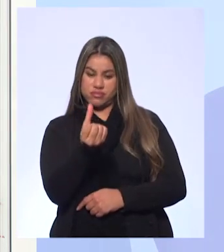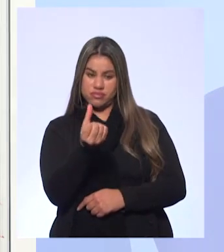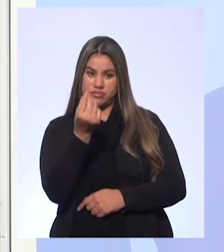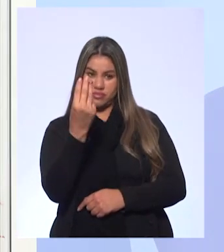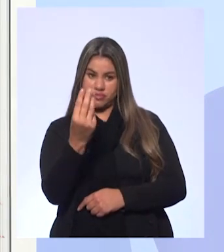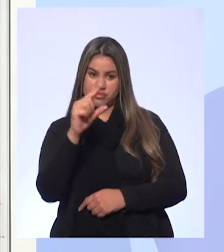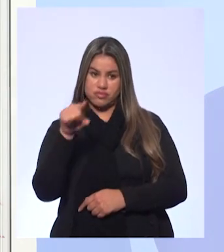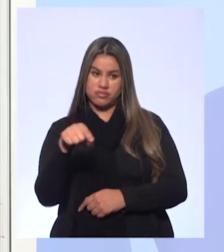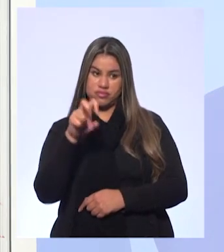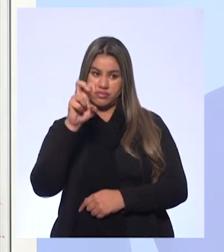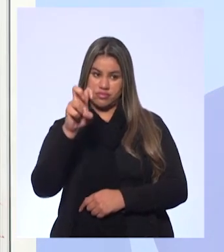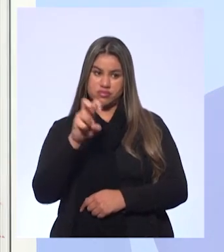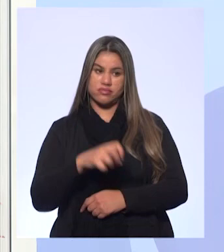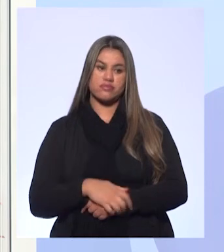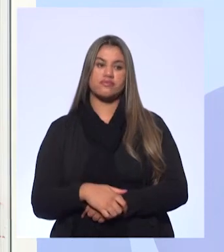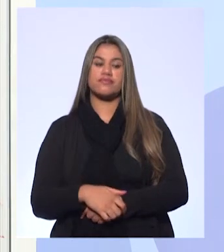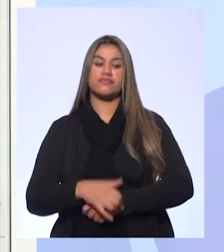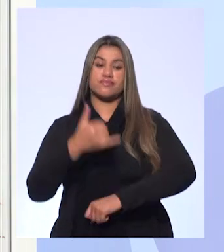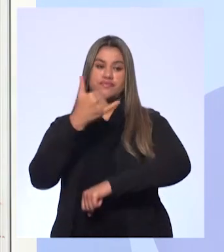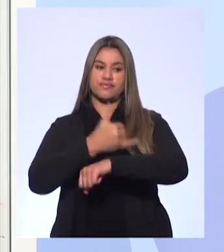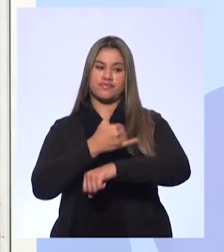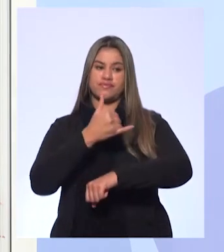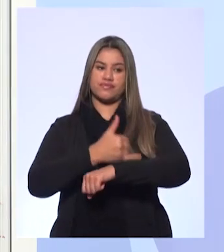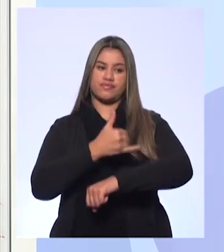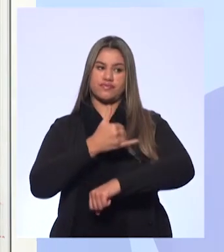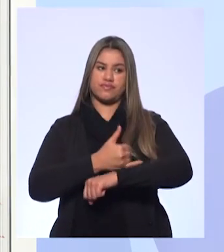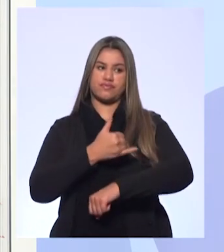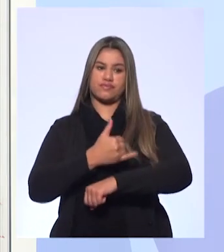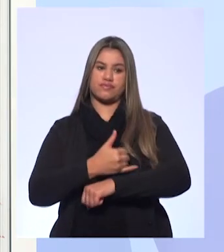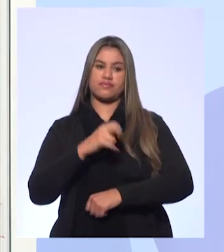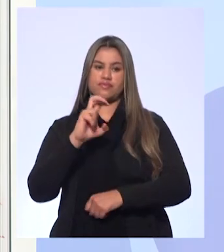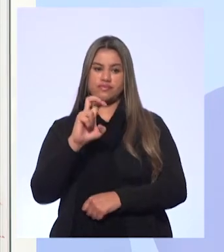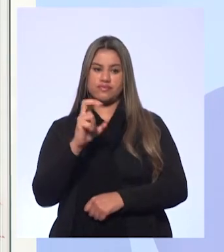63,5. A massa do ferro é